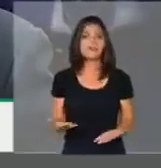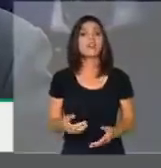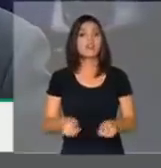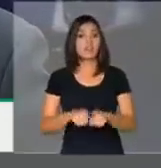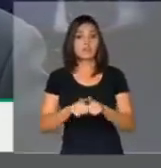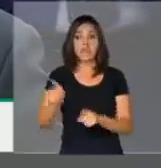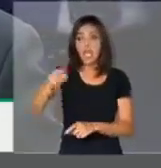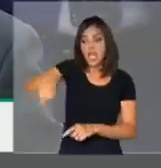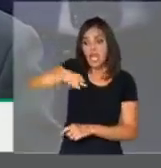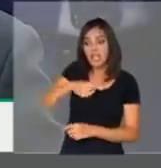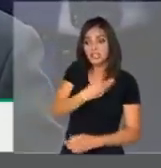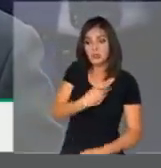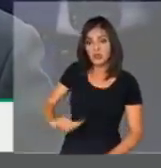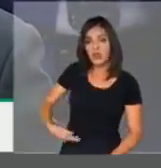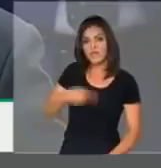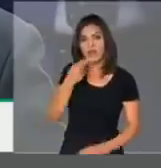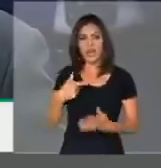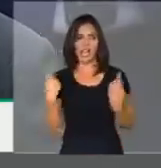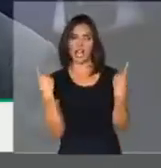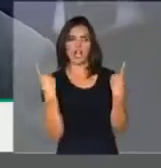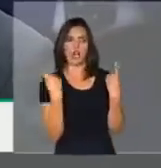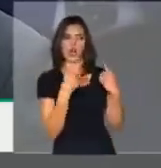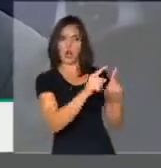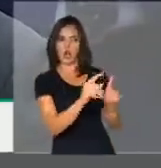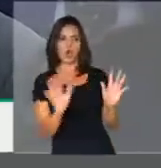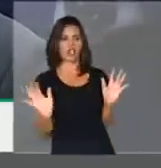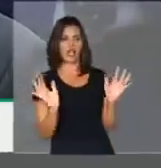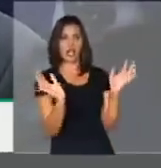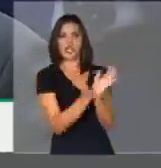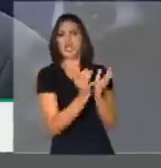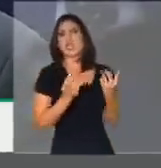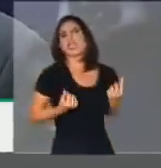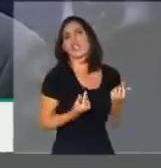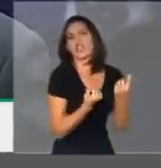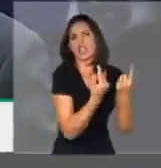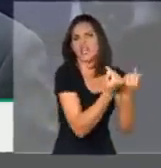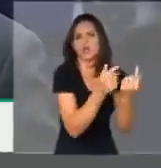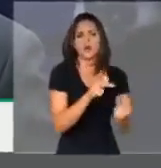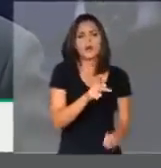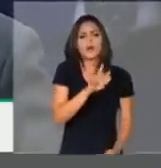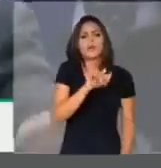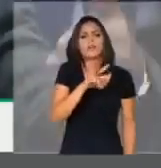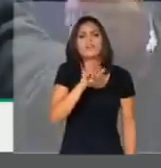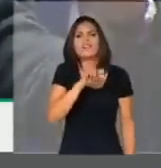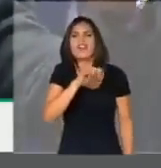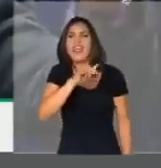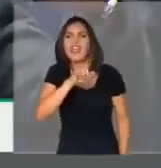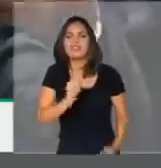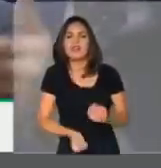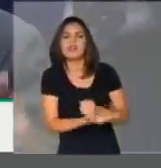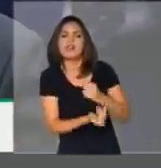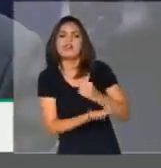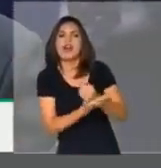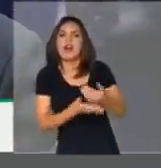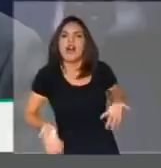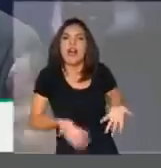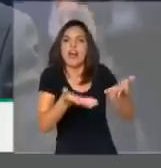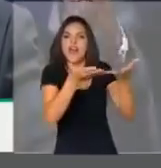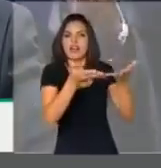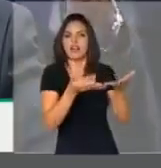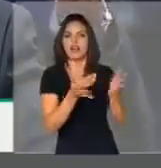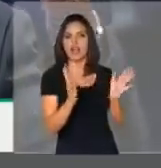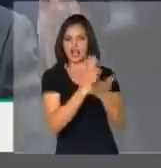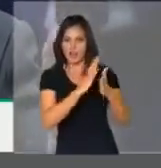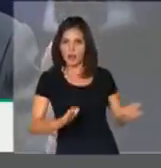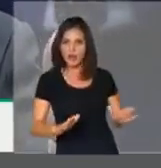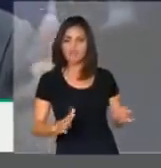é contra as elites, não é para acabar com privilégios, pelo que eu pude ler num